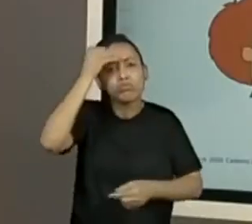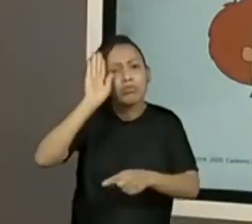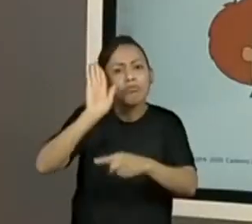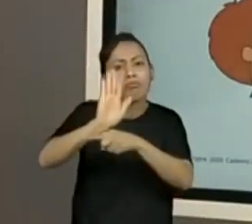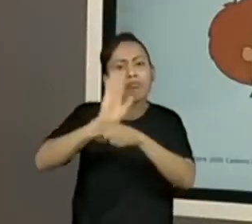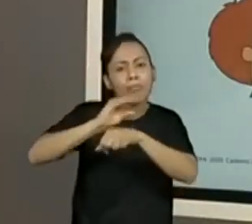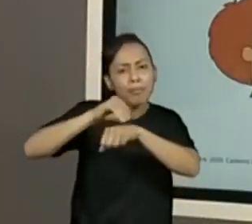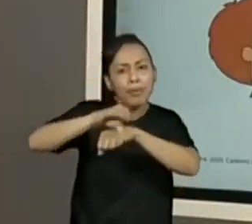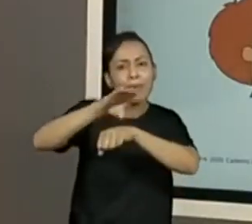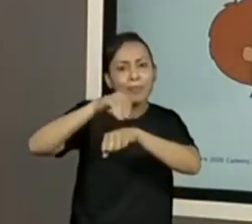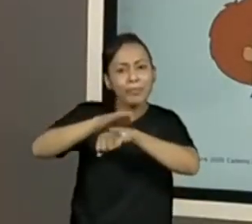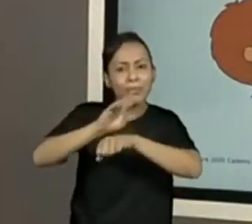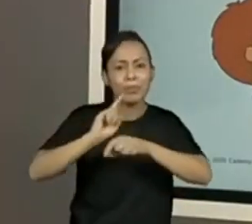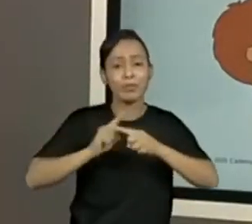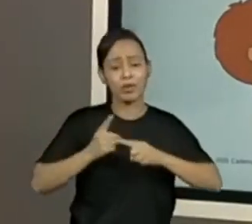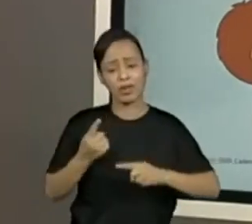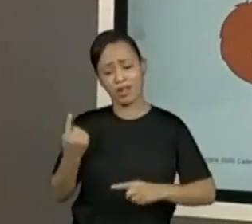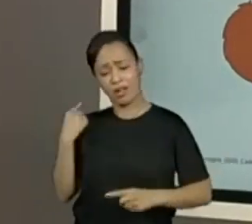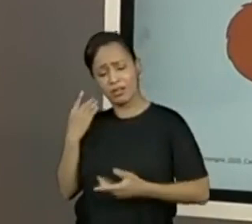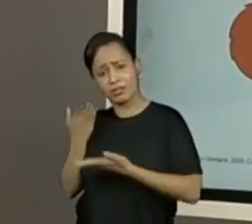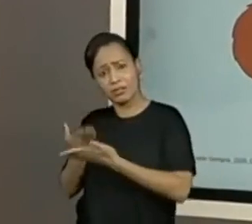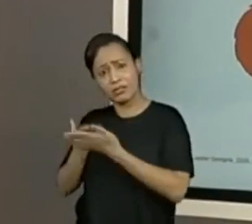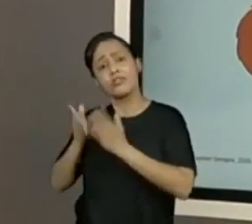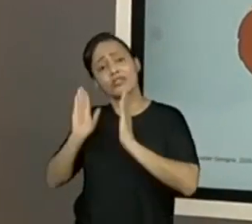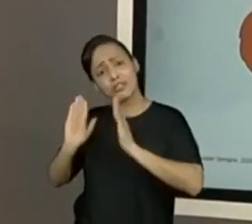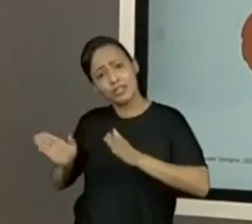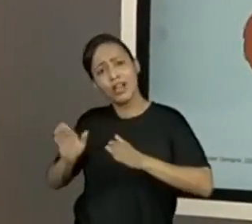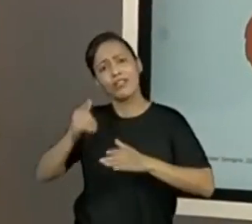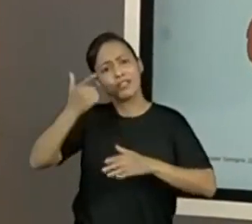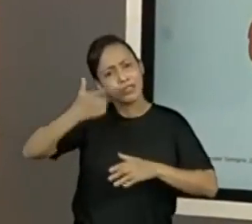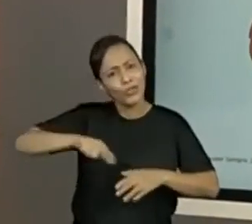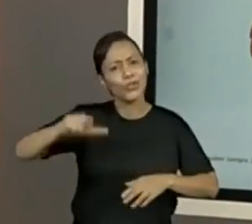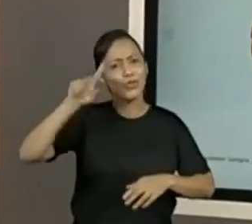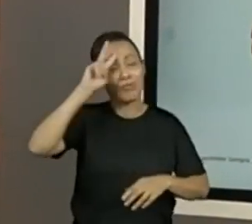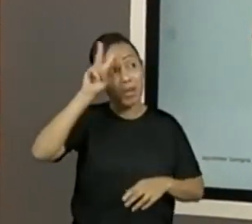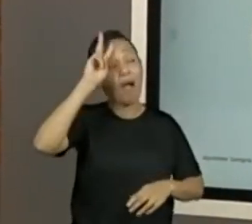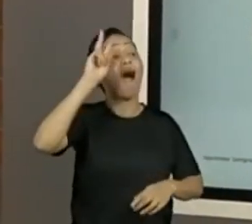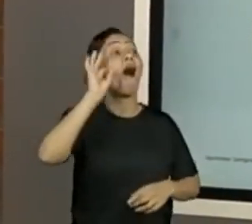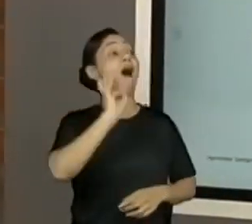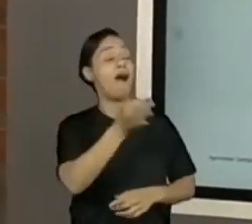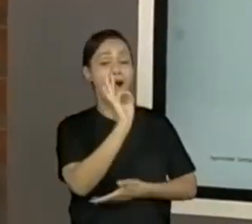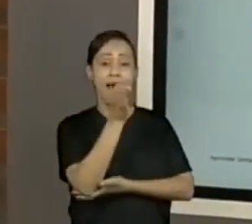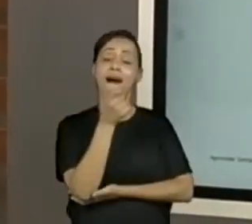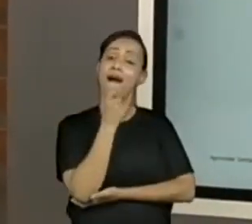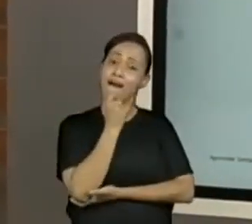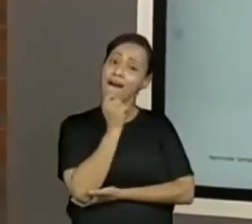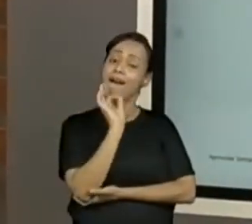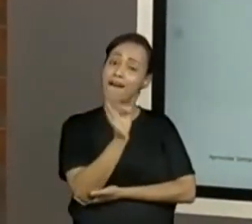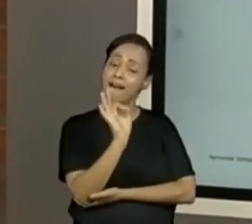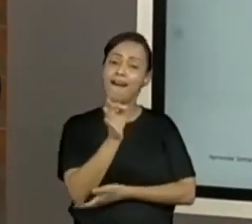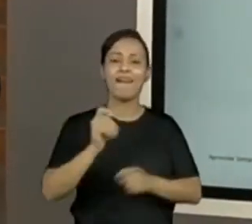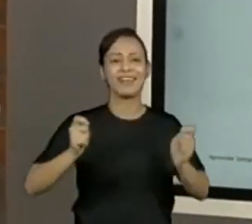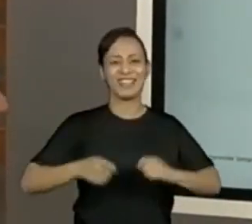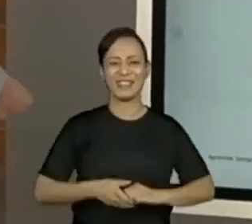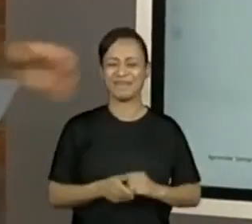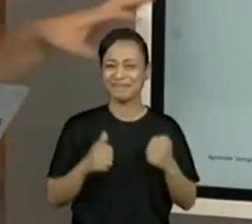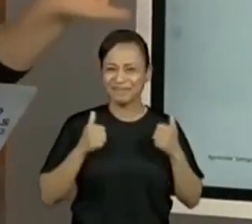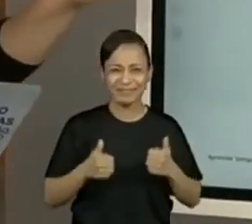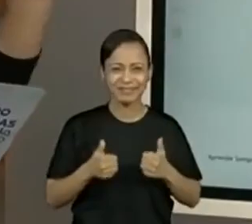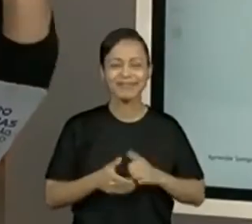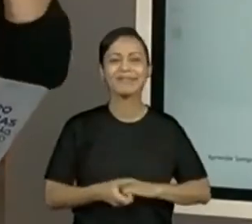já trabalhadas, tá bom? E agora nós já vamos aí pensar um pouquinho na nossa atividade para aprofundar mais esses